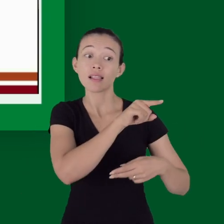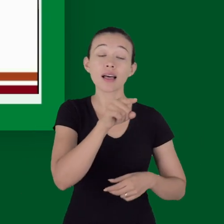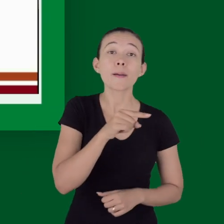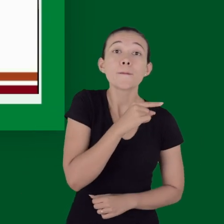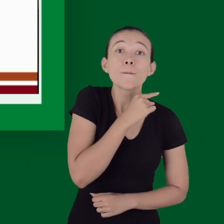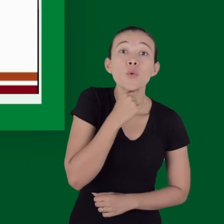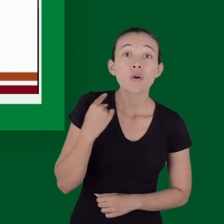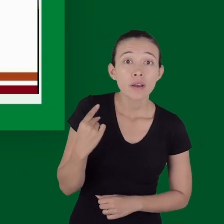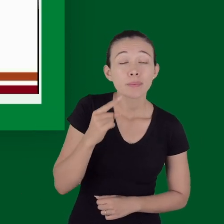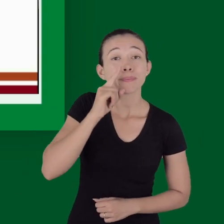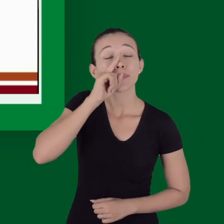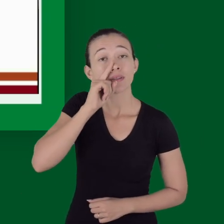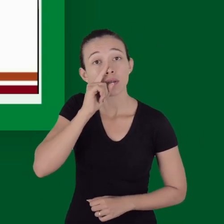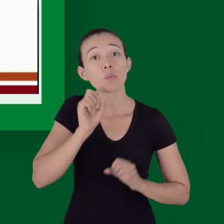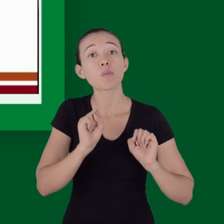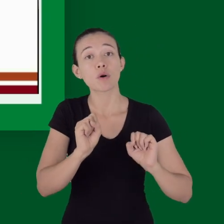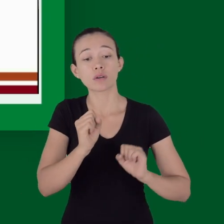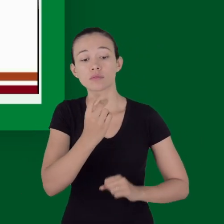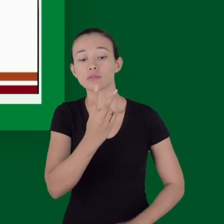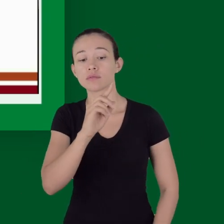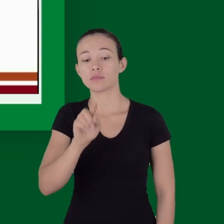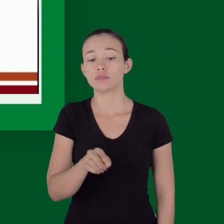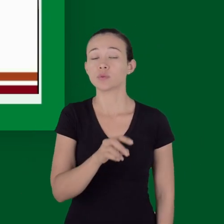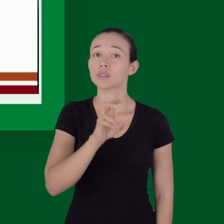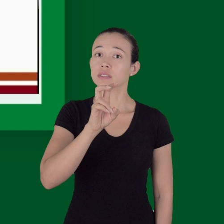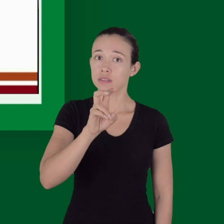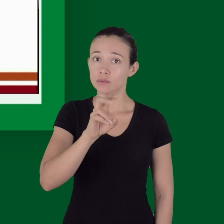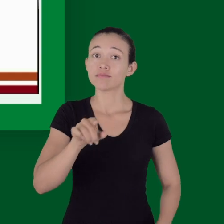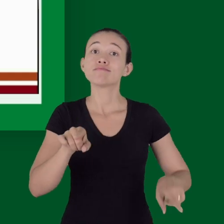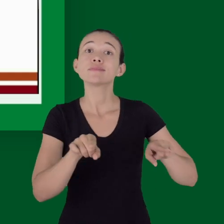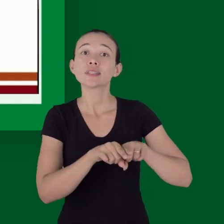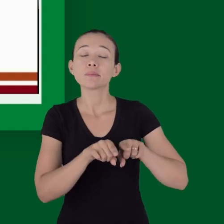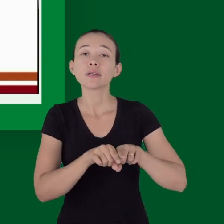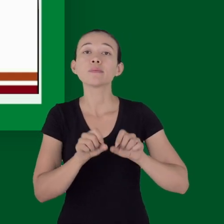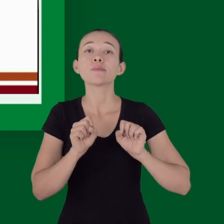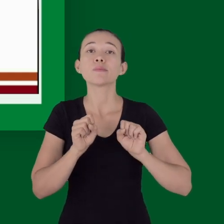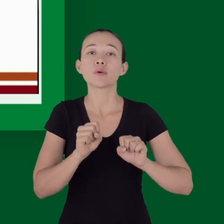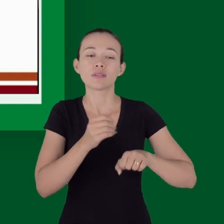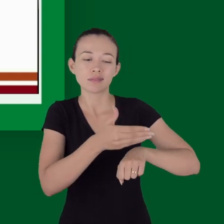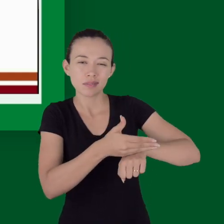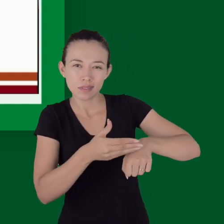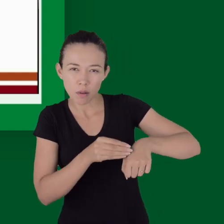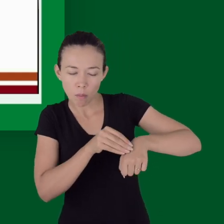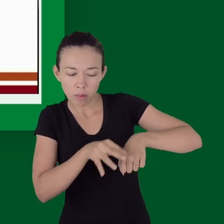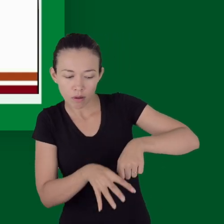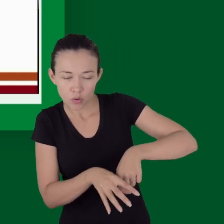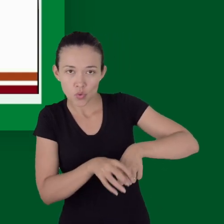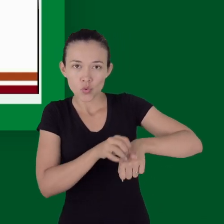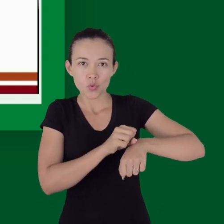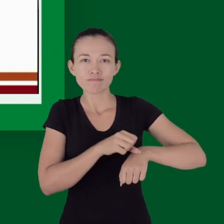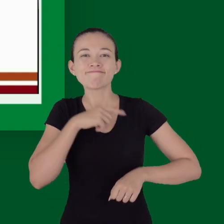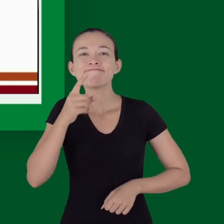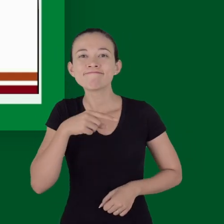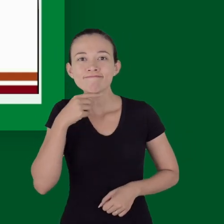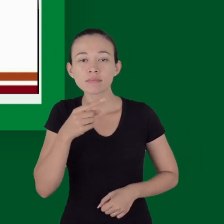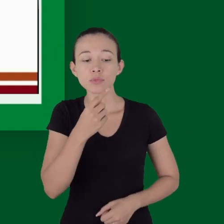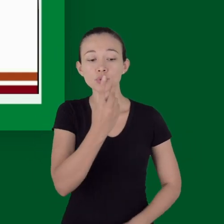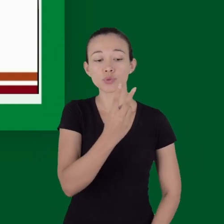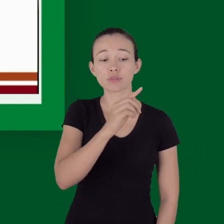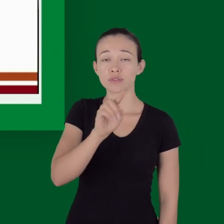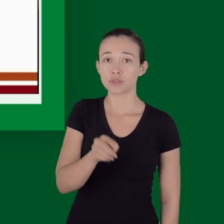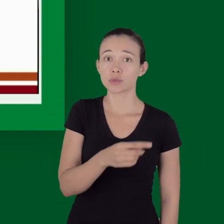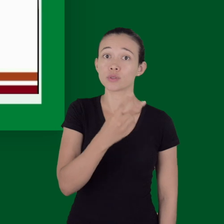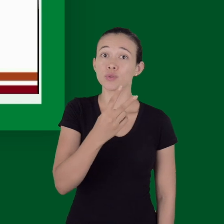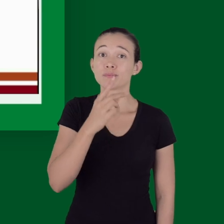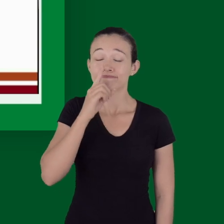500 ml e o risco relativo de 2,2 para coagulopatia né então assim eh só trazem